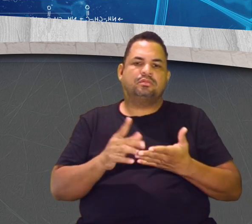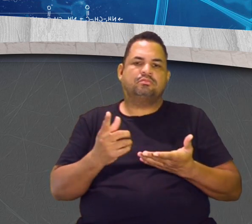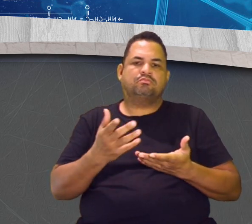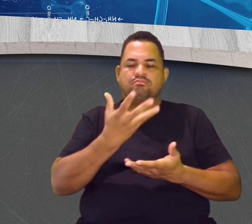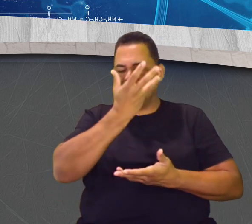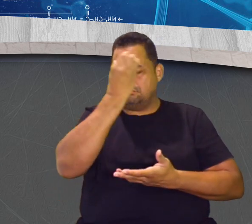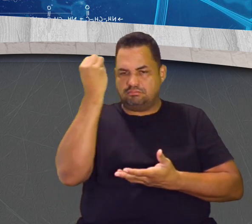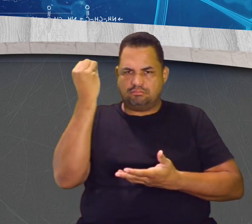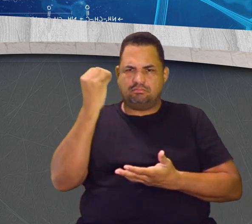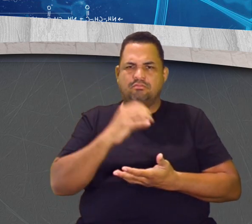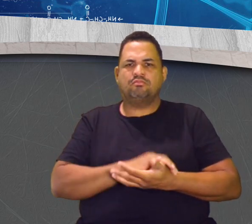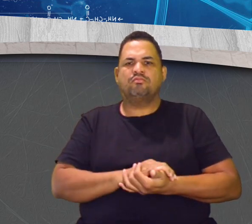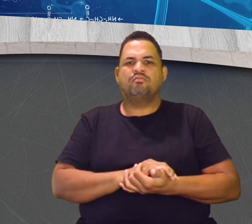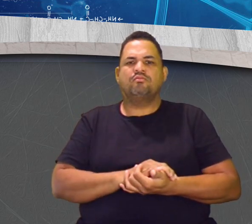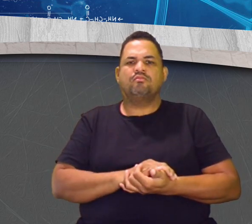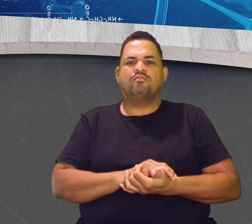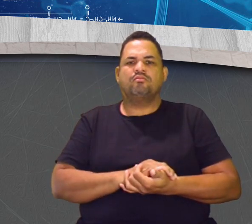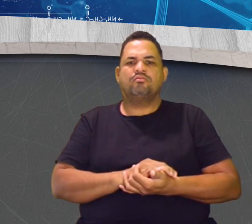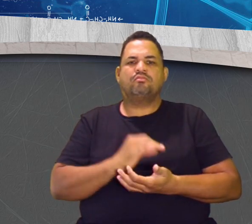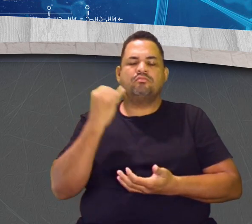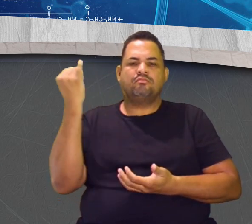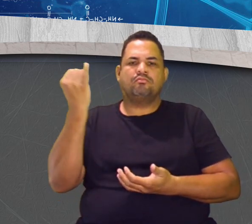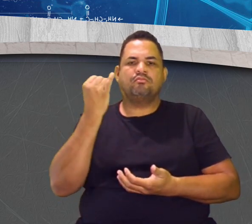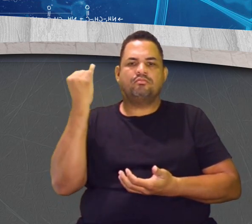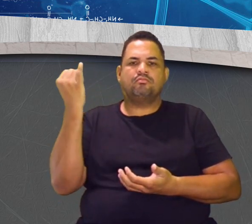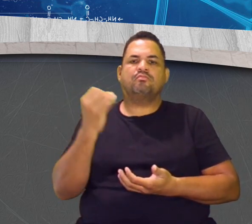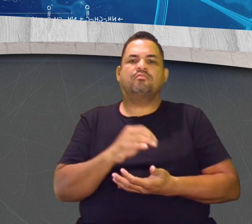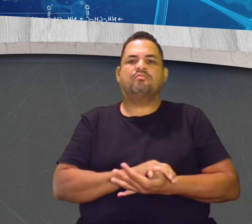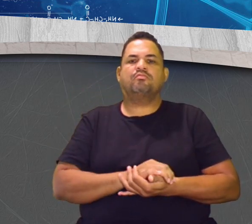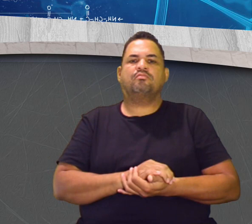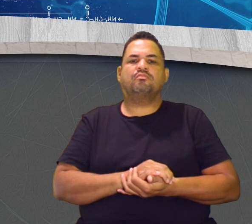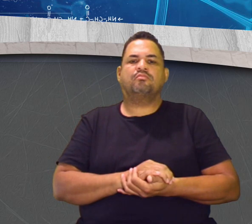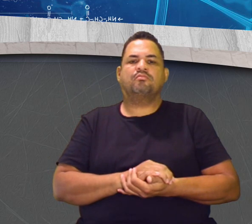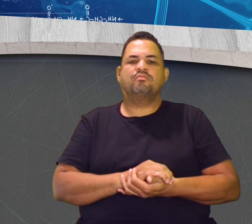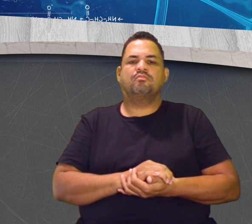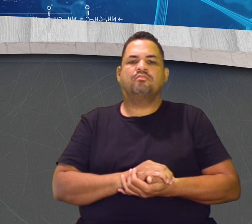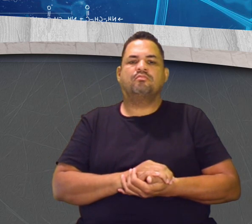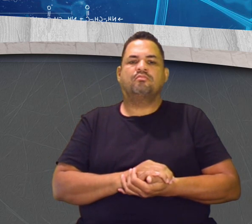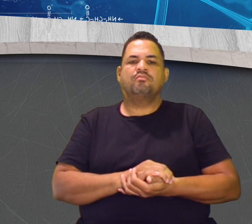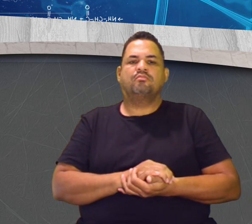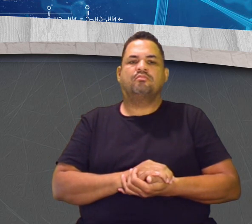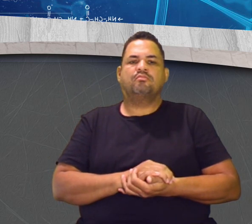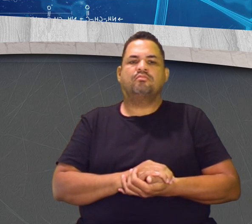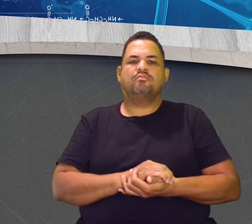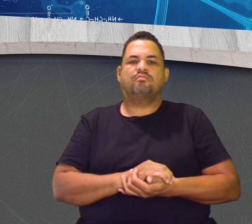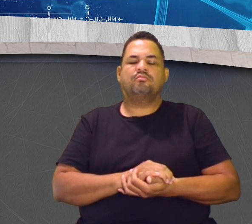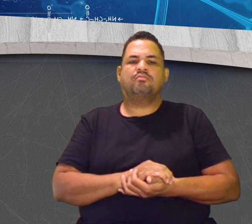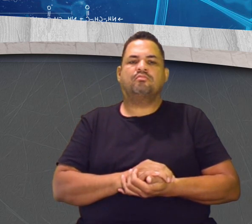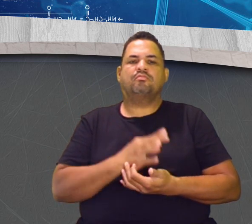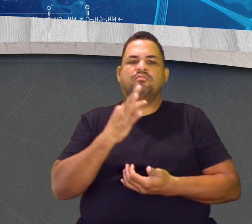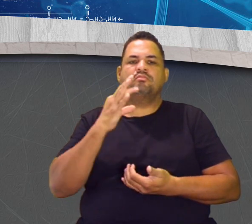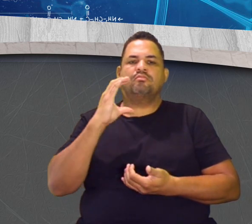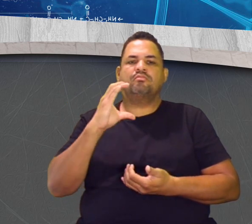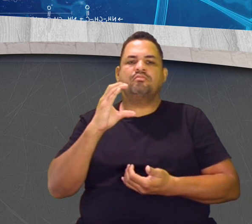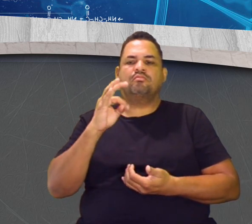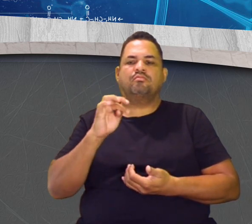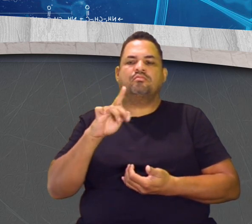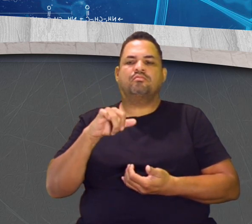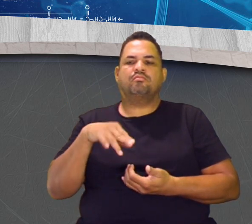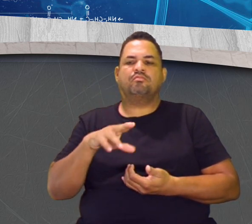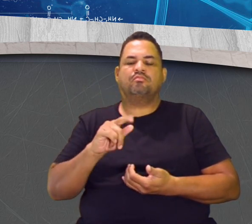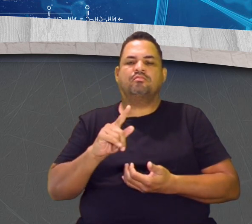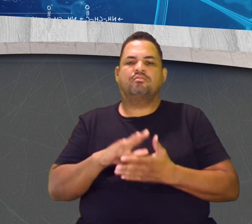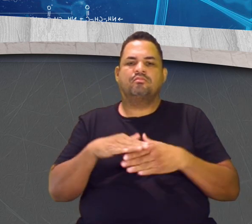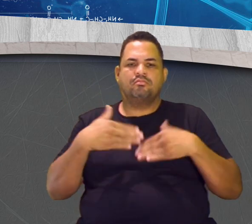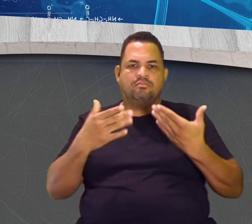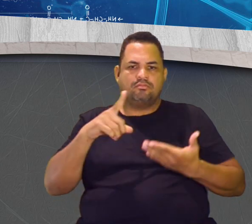não esquecer, que é muito importante, desde que essa CNTP, quando se